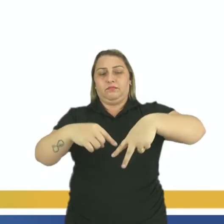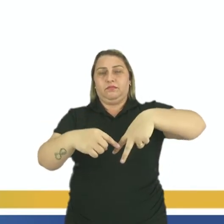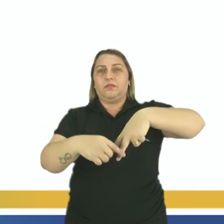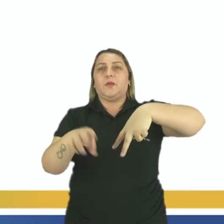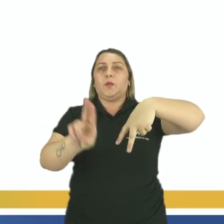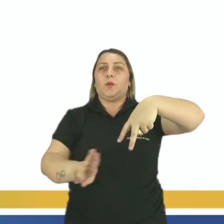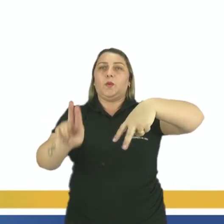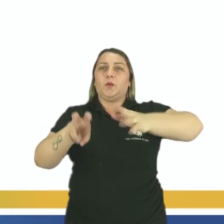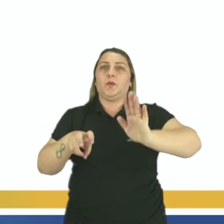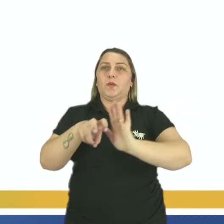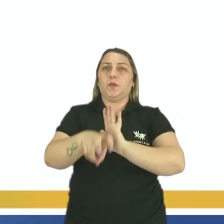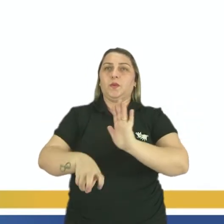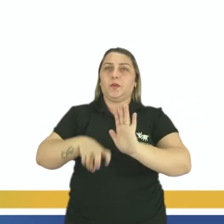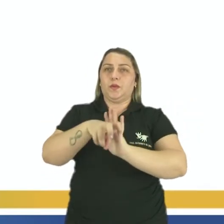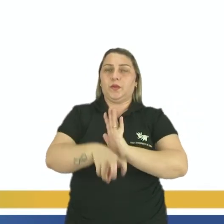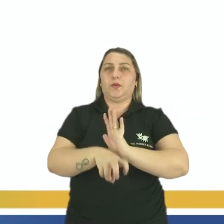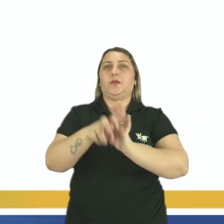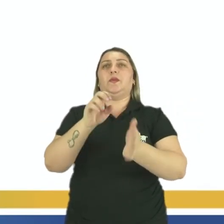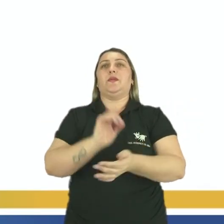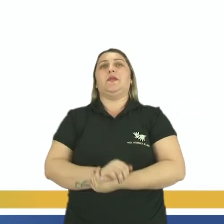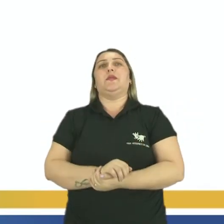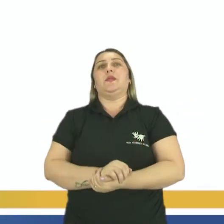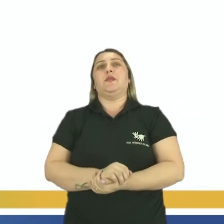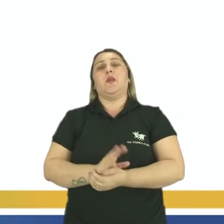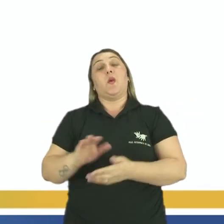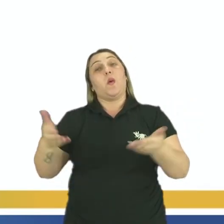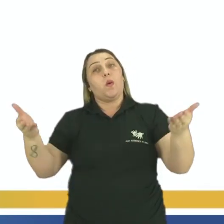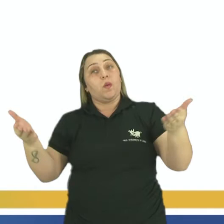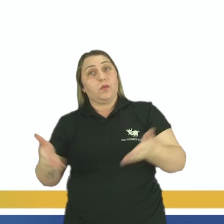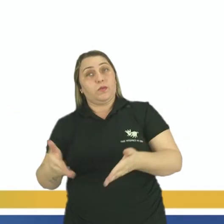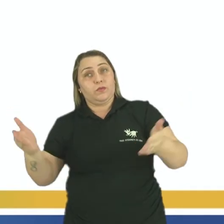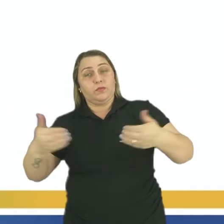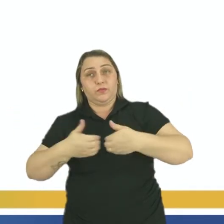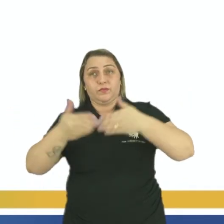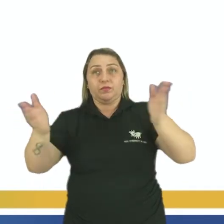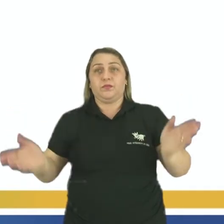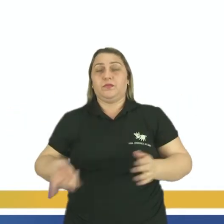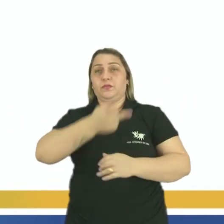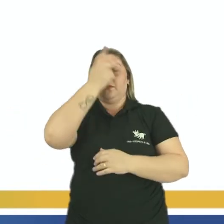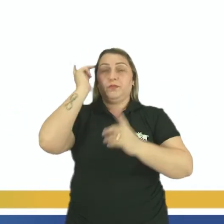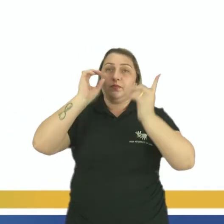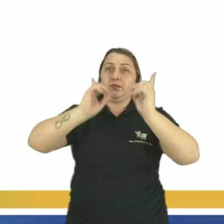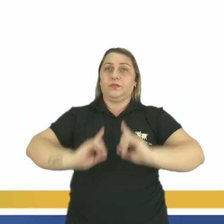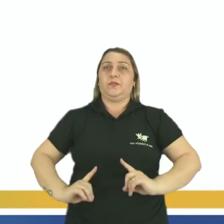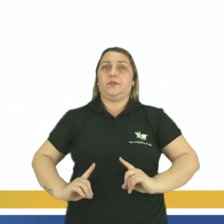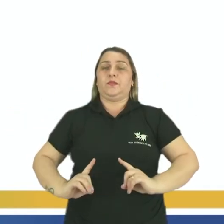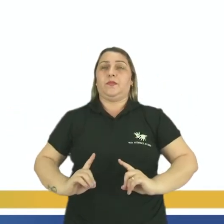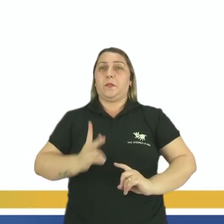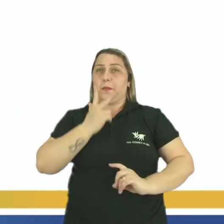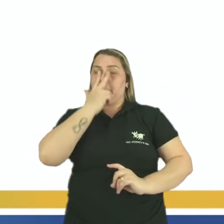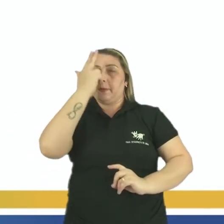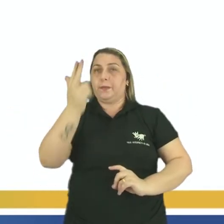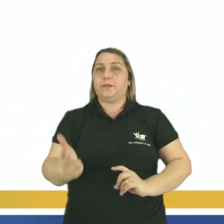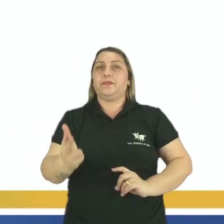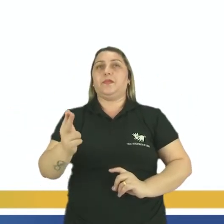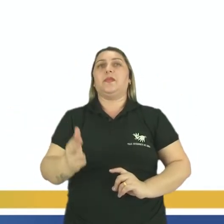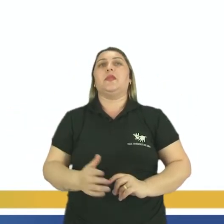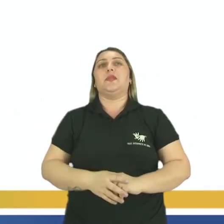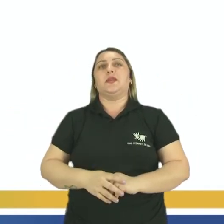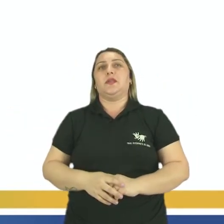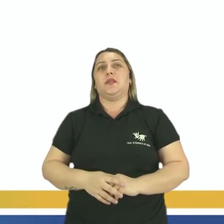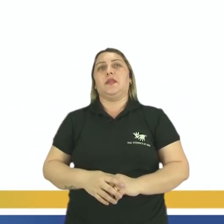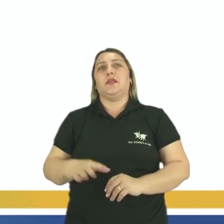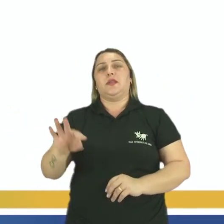uso da cadeira de rodas, né. Hoje está aberto a pessoas com deficiências similares a um quadro